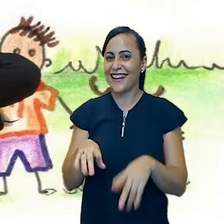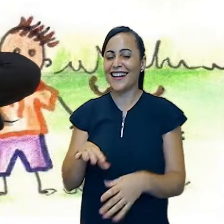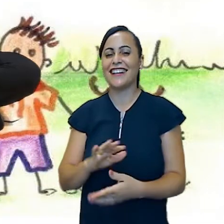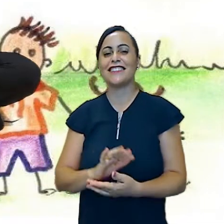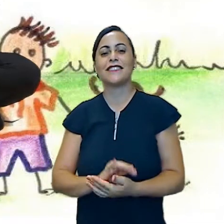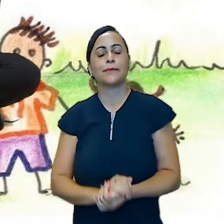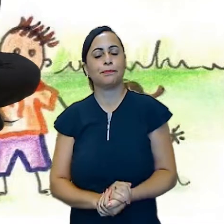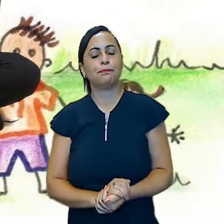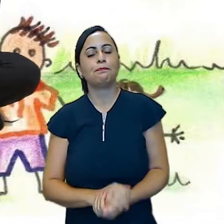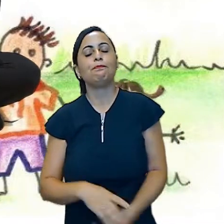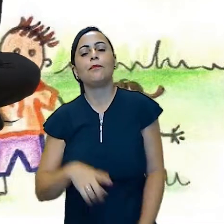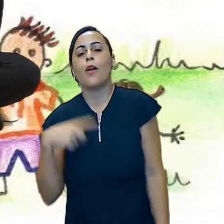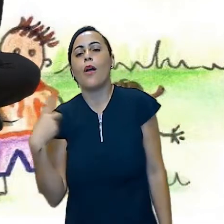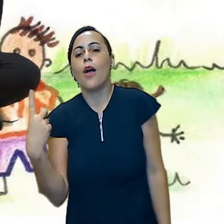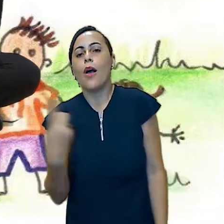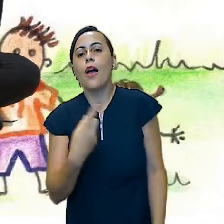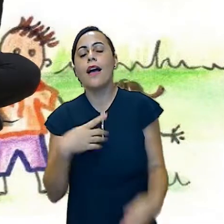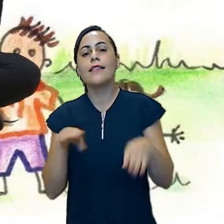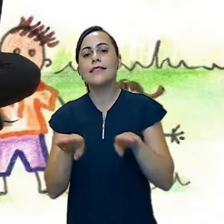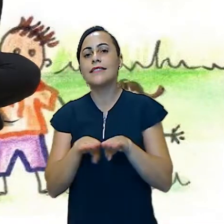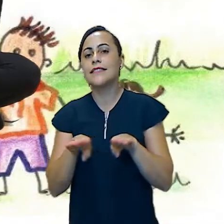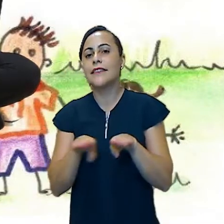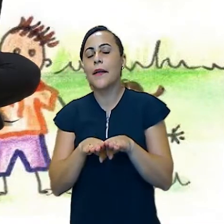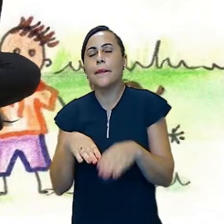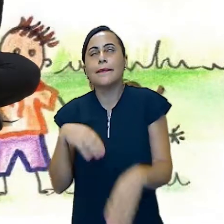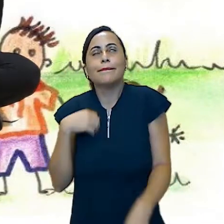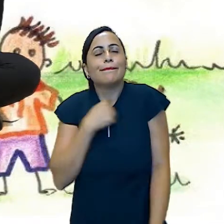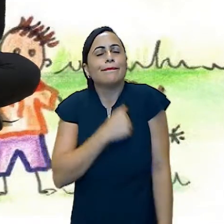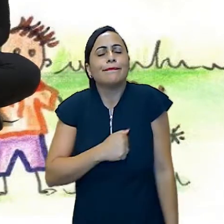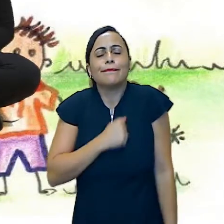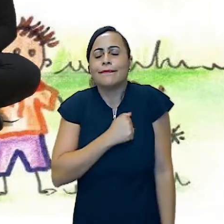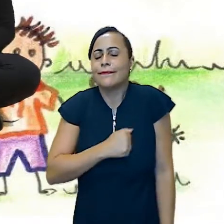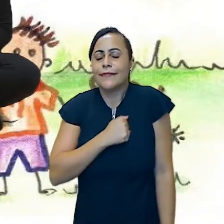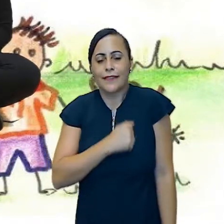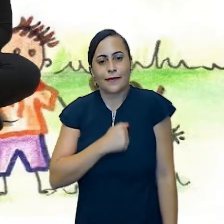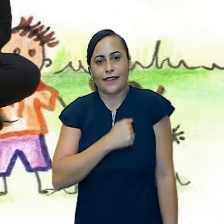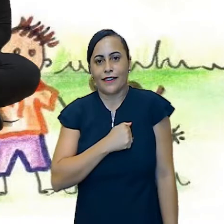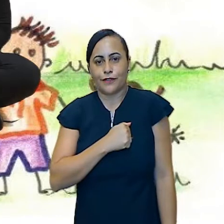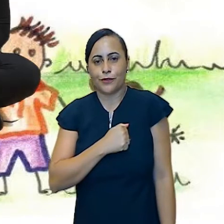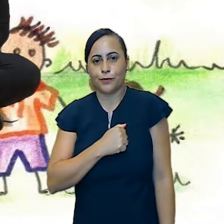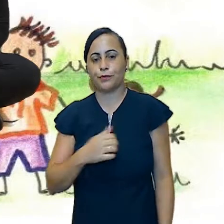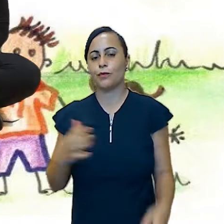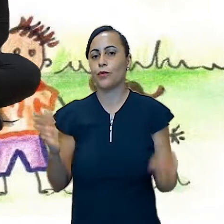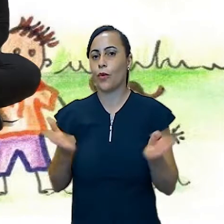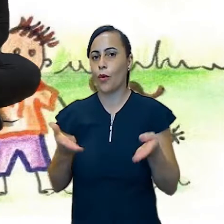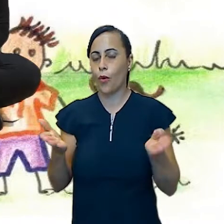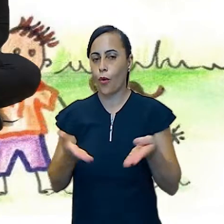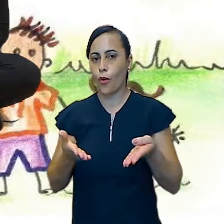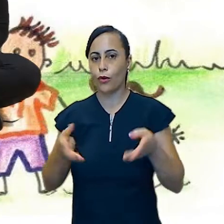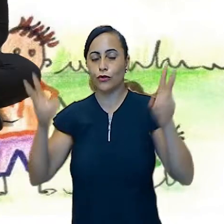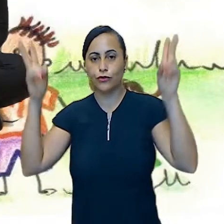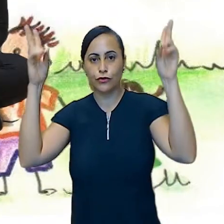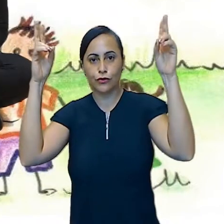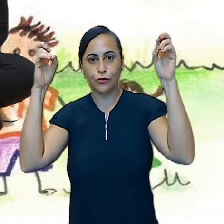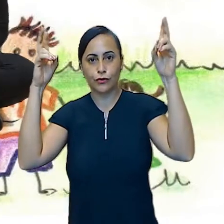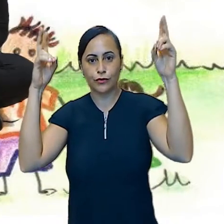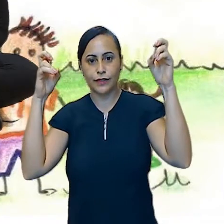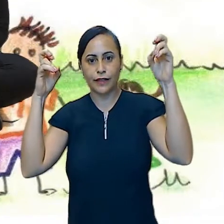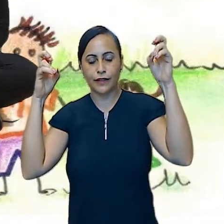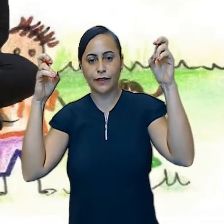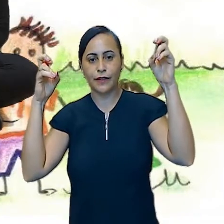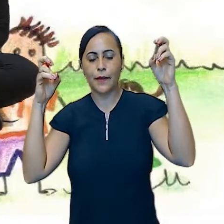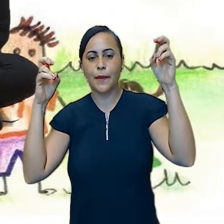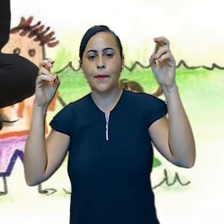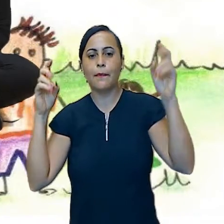professoras! Nós também estamos morrendo de saudade. Hoje o nosso tema é